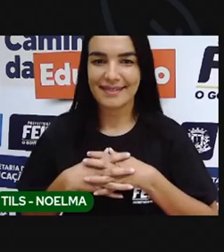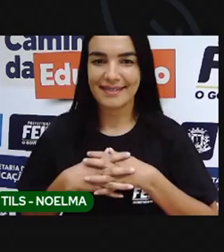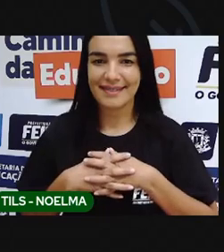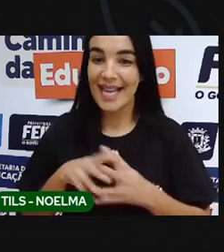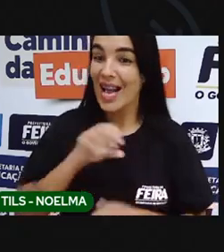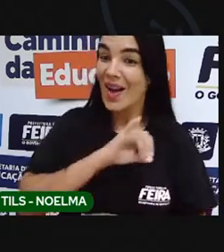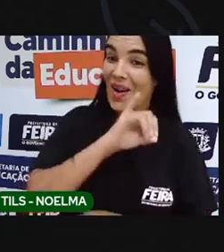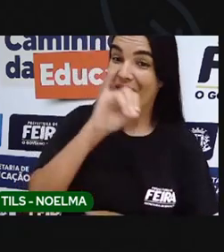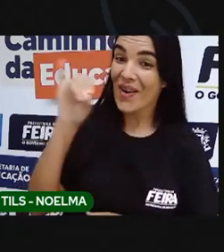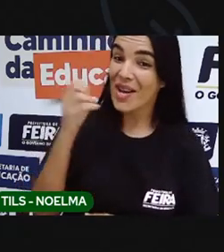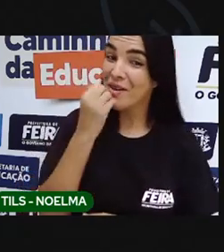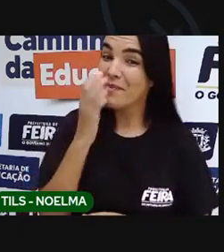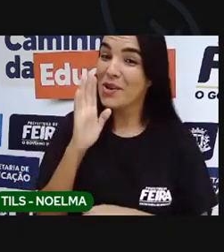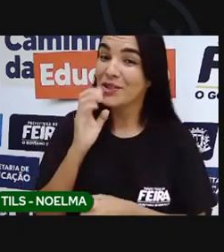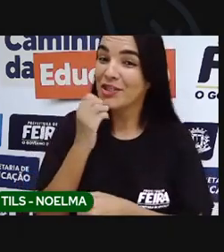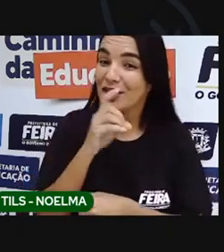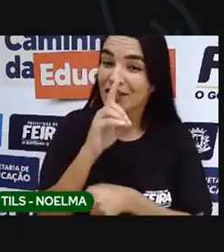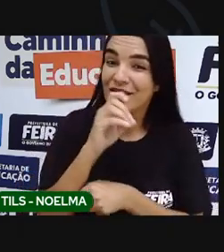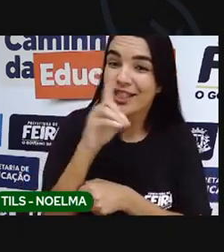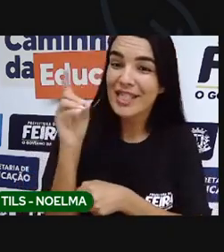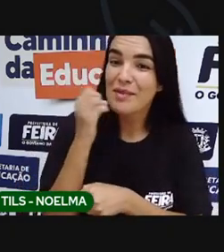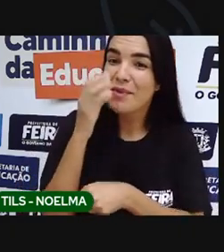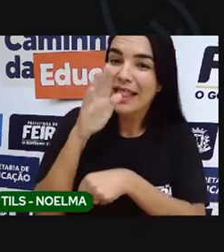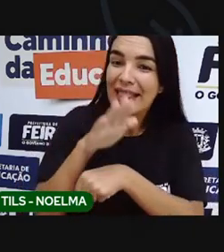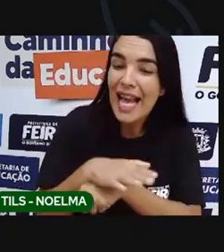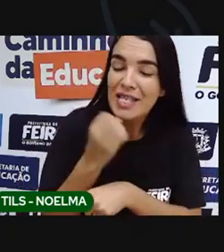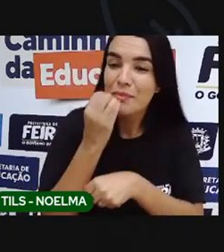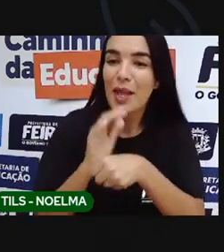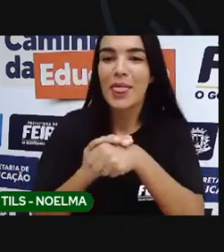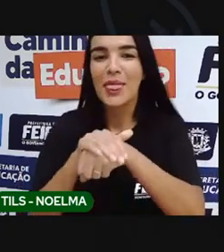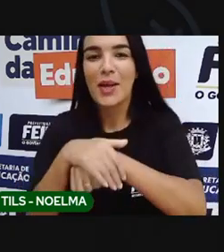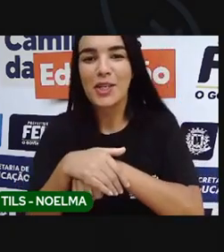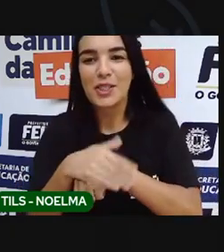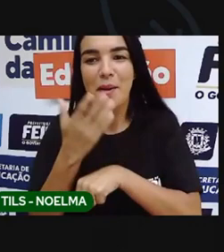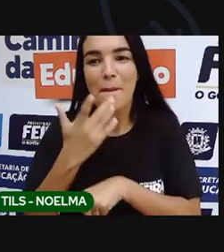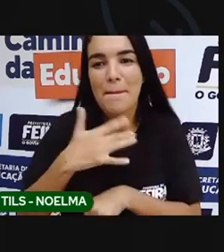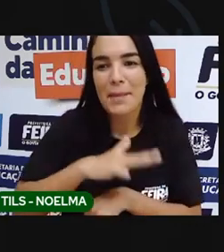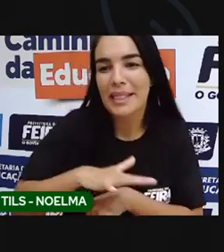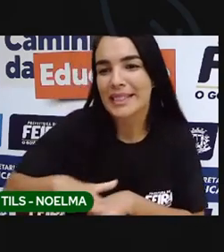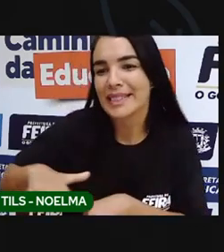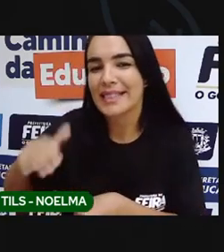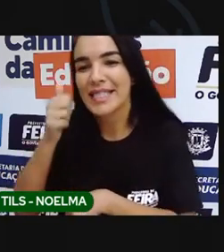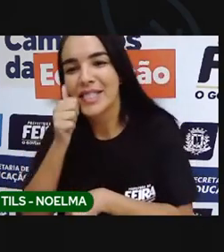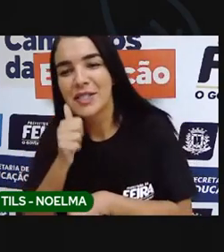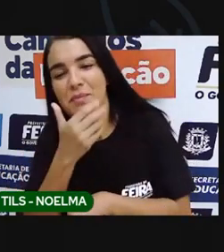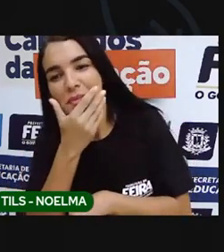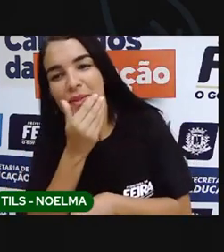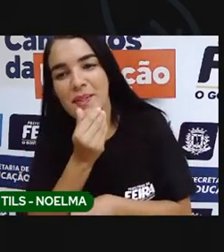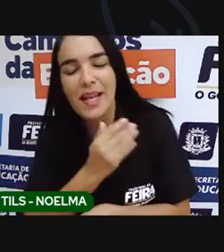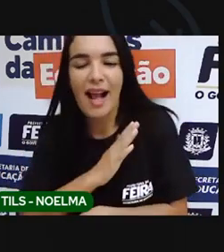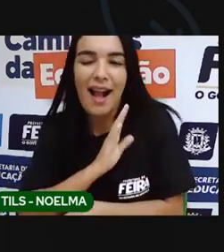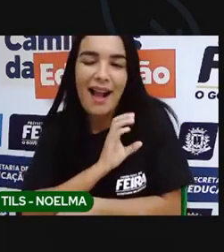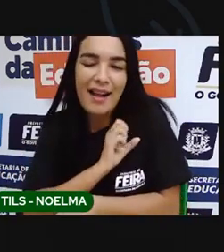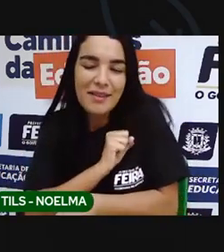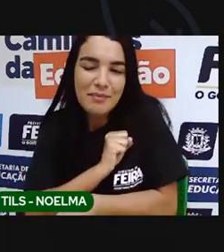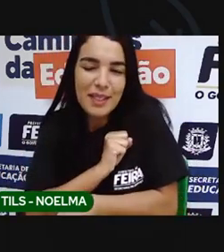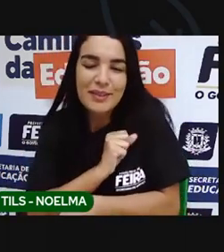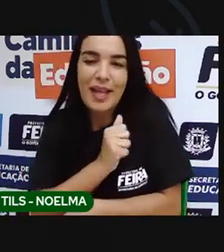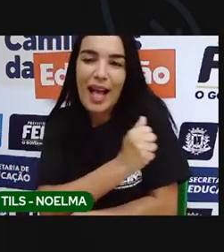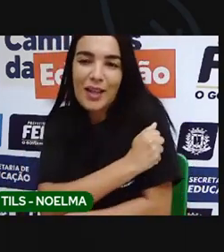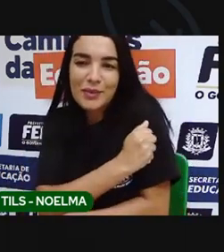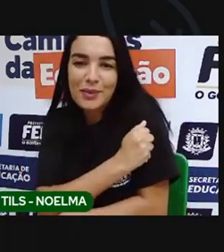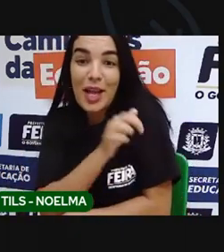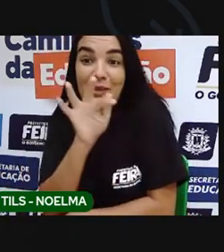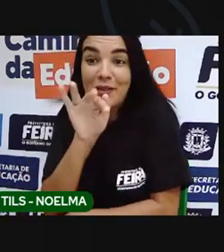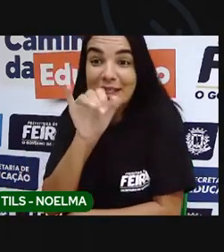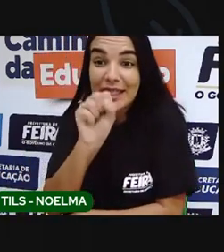Oi bom dia boa tarde boa noite meninos e meninas nosso querido saúde inteira de